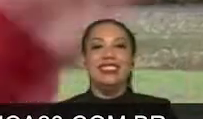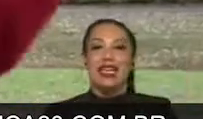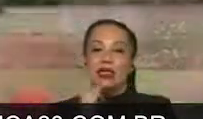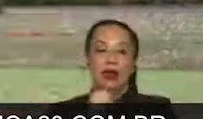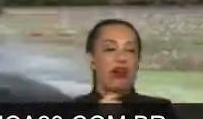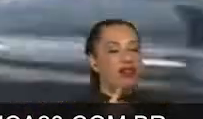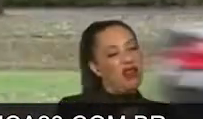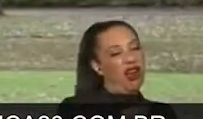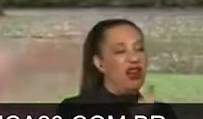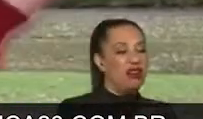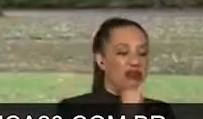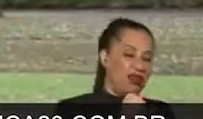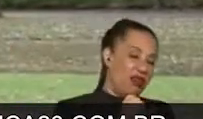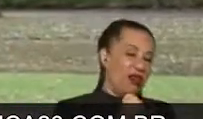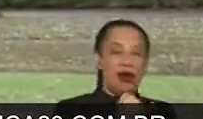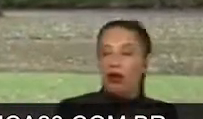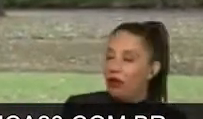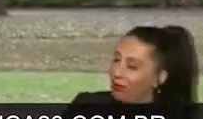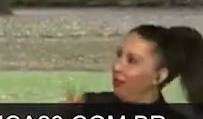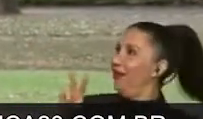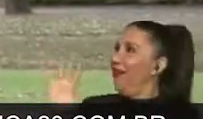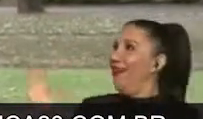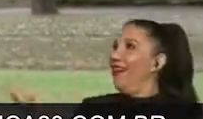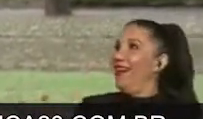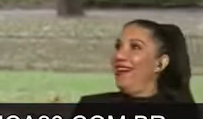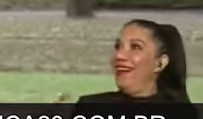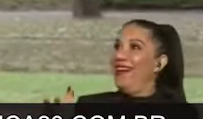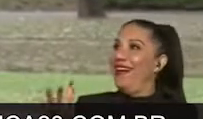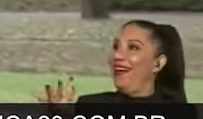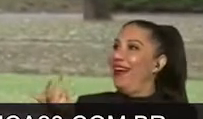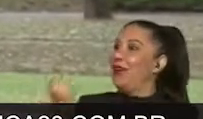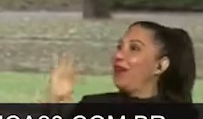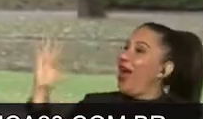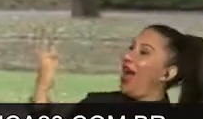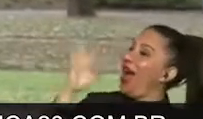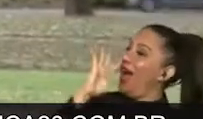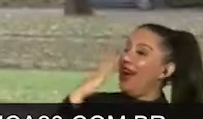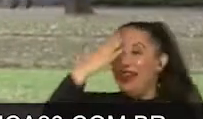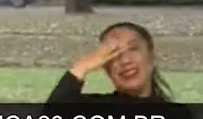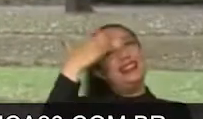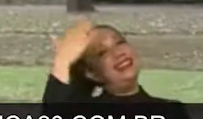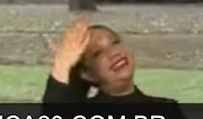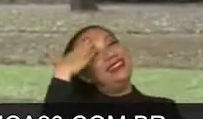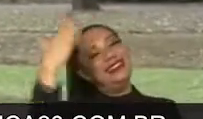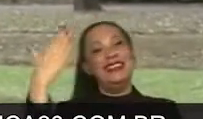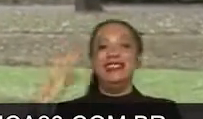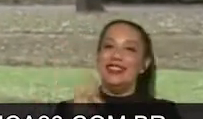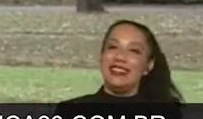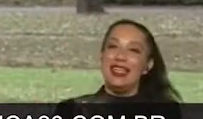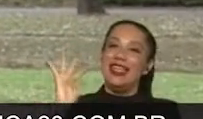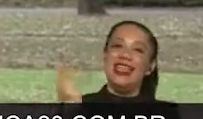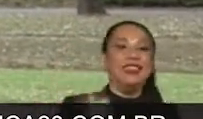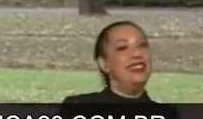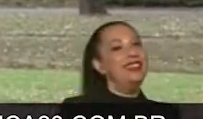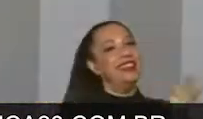emburrichado, vê o tempo ruim, aí a gente olha e vê a natureza maravilhosa do jeito que é, a gente só tem a agradecer e ser grato pela